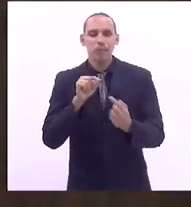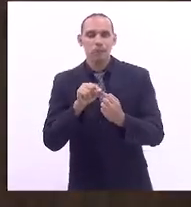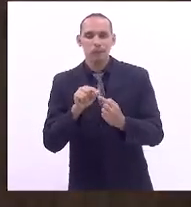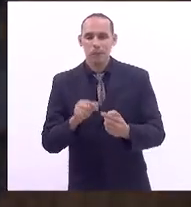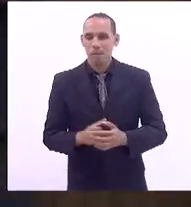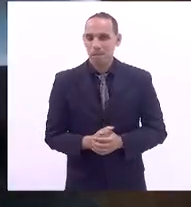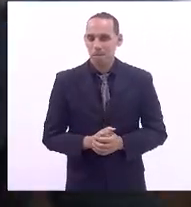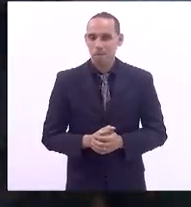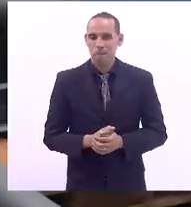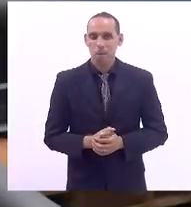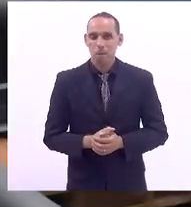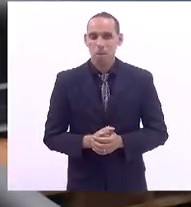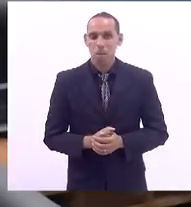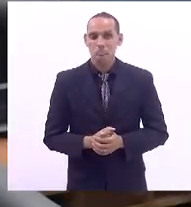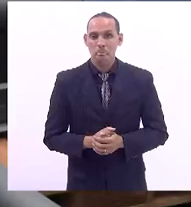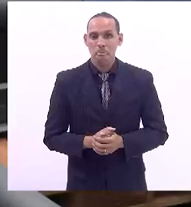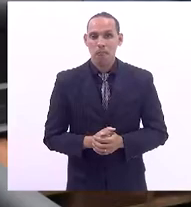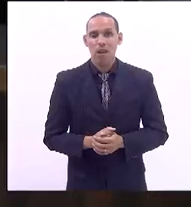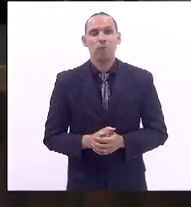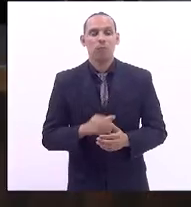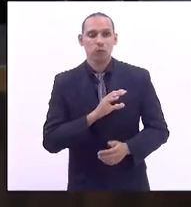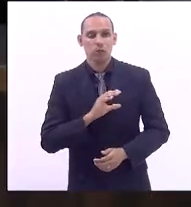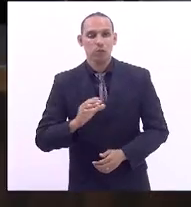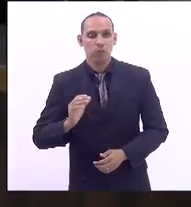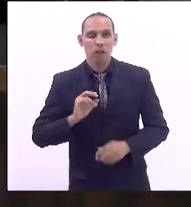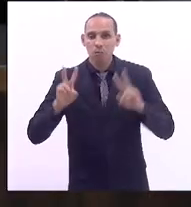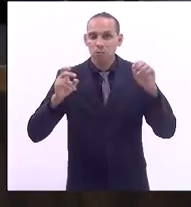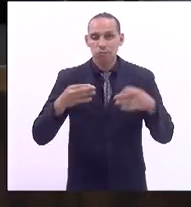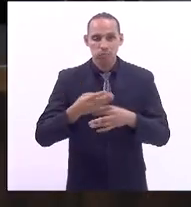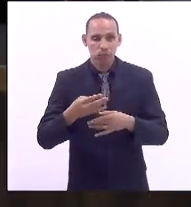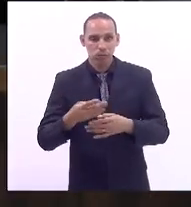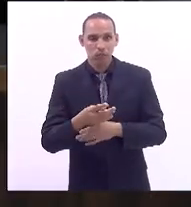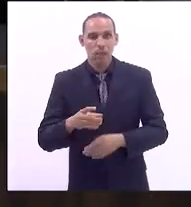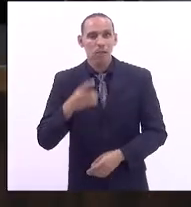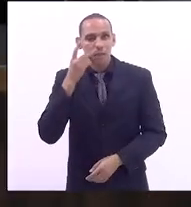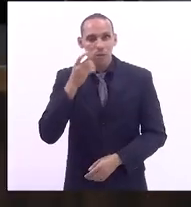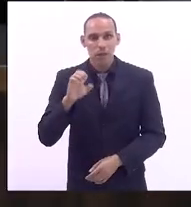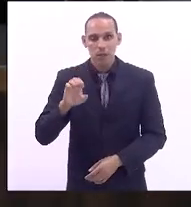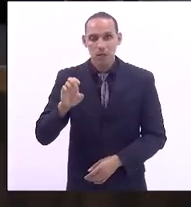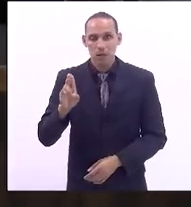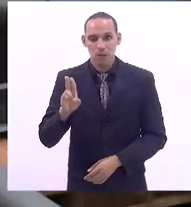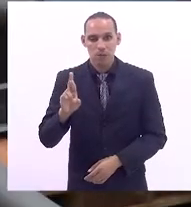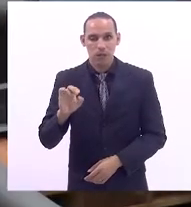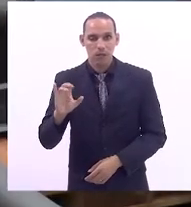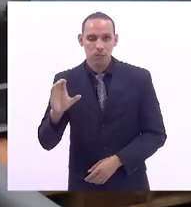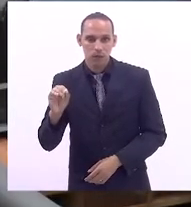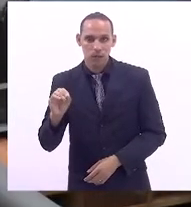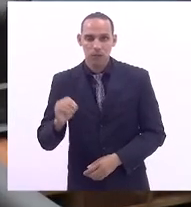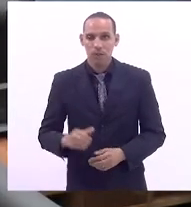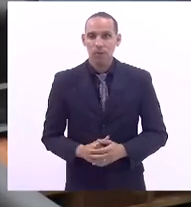favorável pela comissão de assuntos municipais Deputado Eurico Júnior